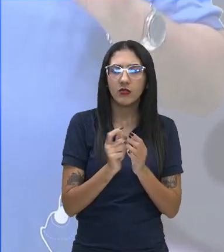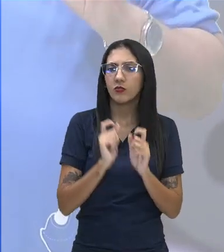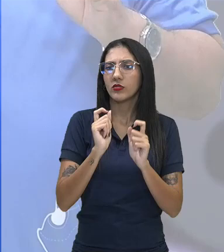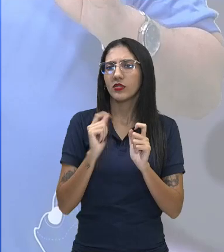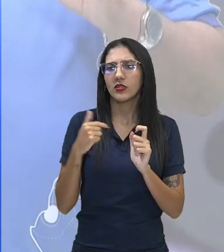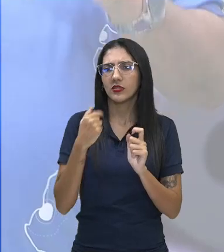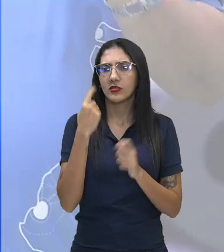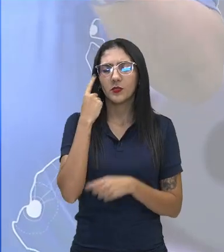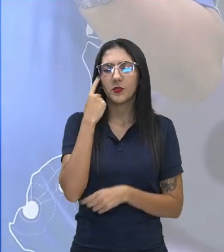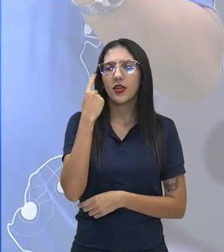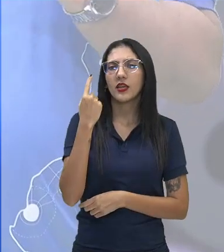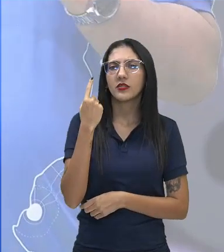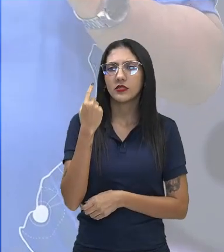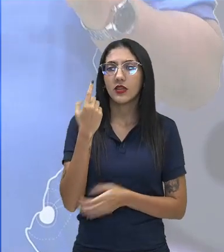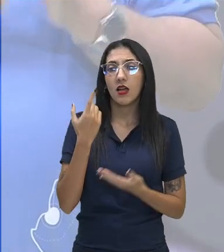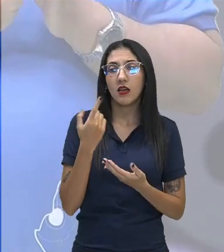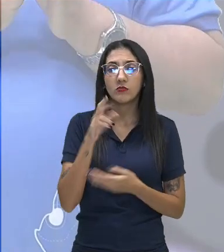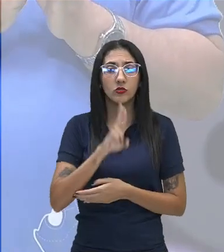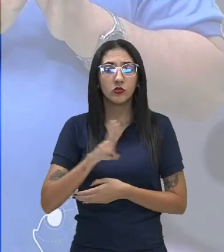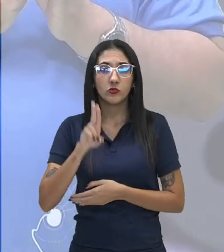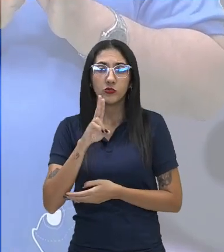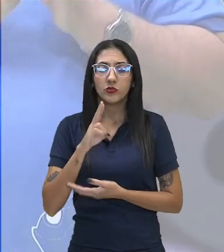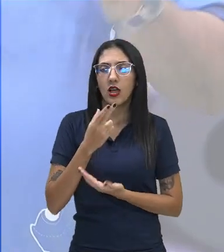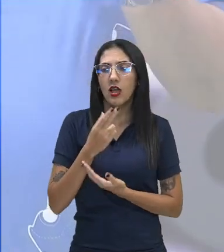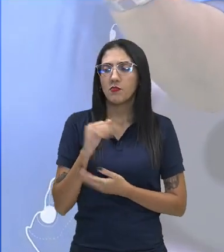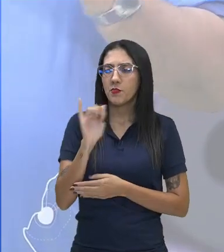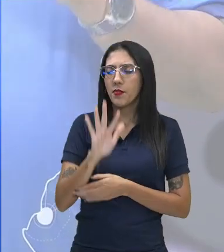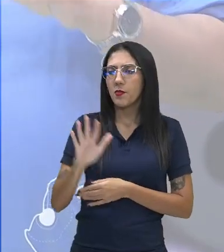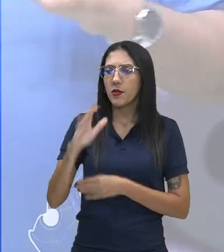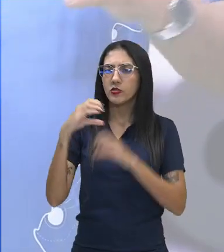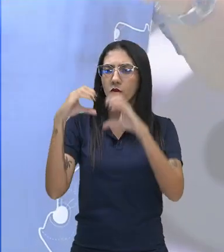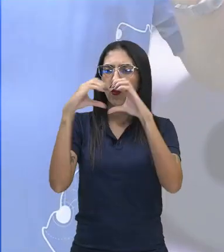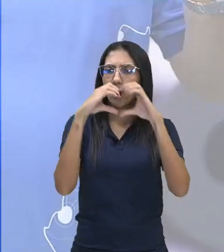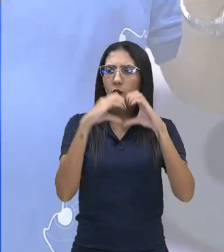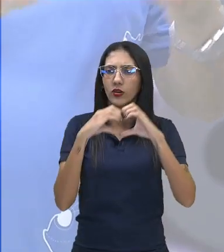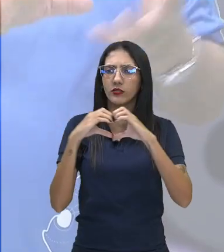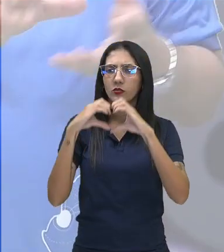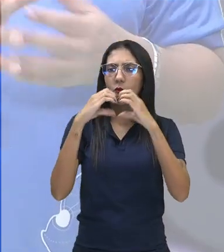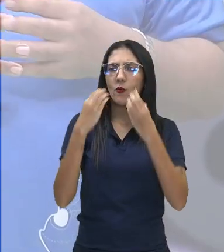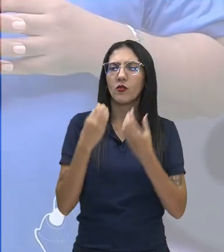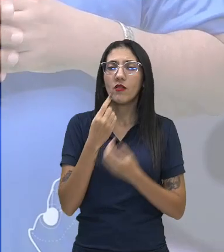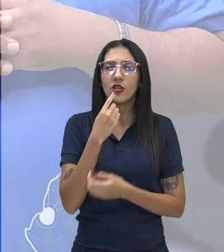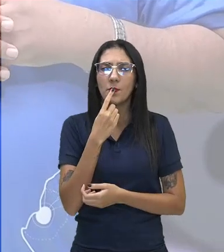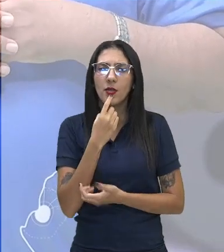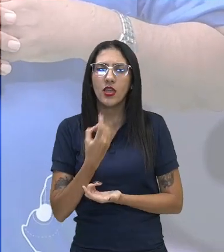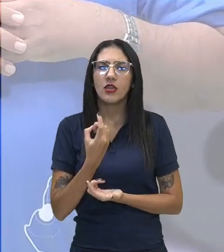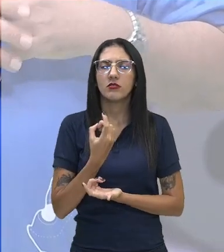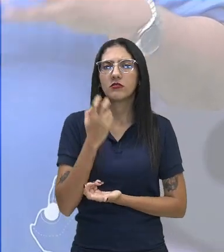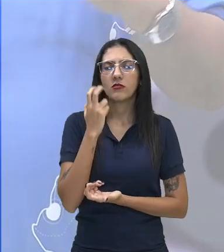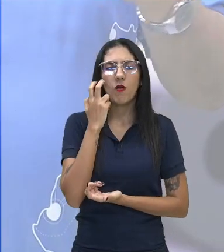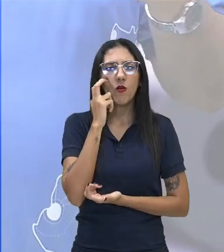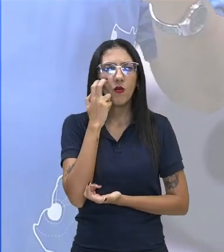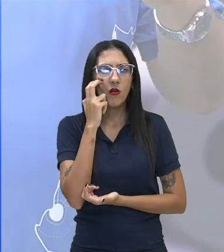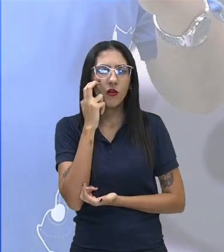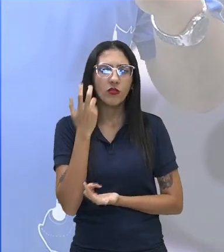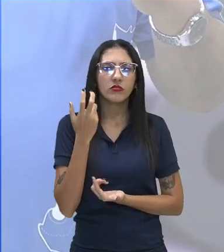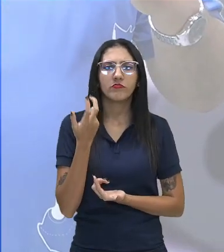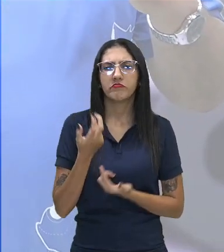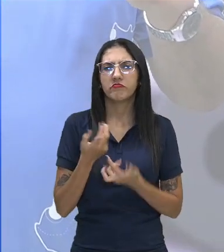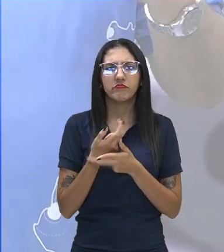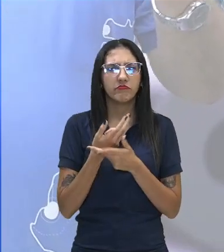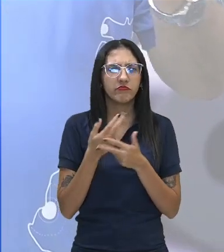nos desenhos animados, usamos os corações, não é? Coração vermelho, cor de rosa,